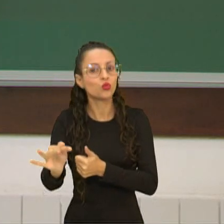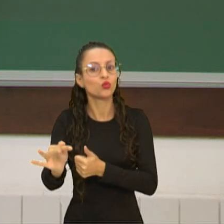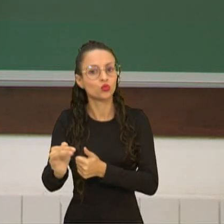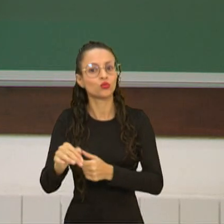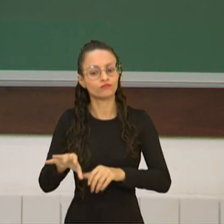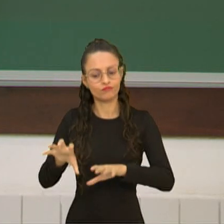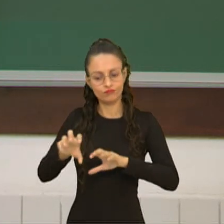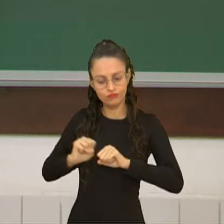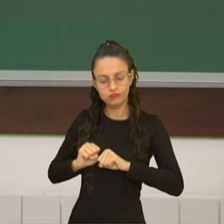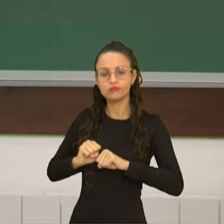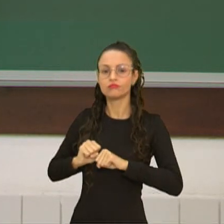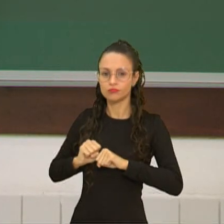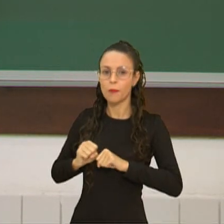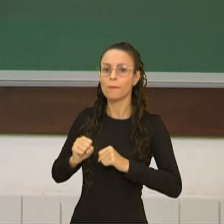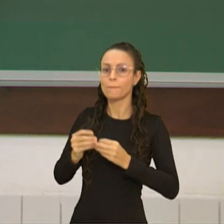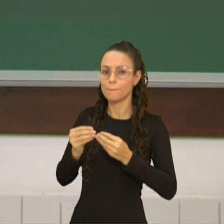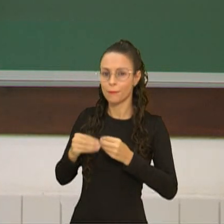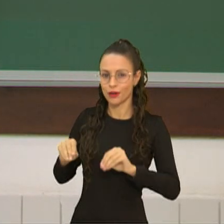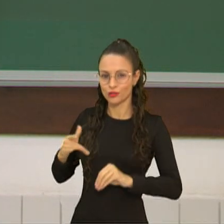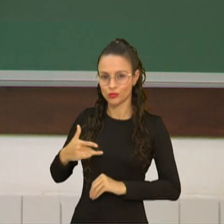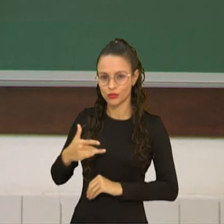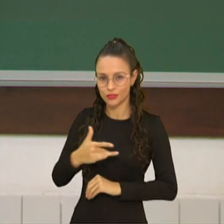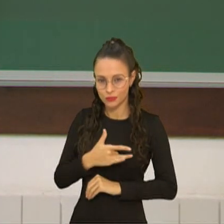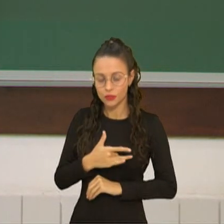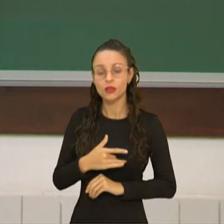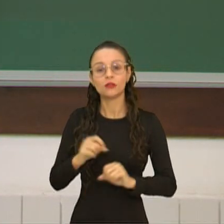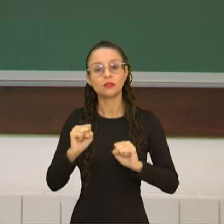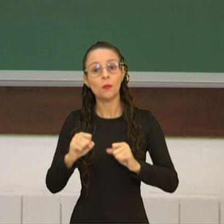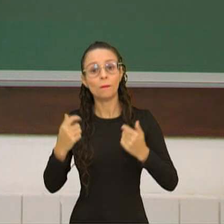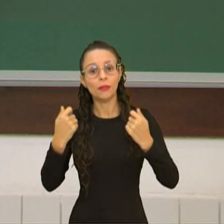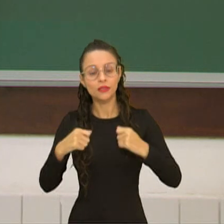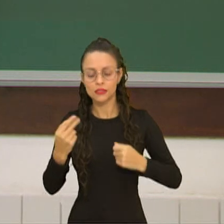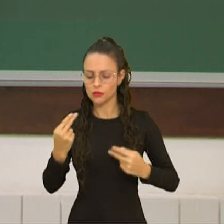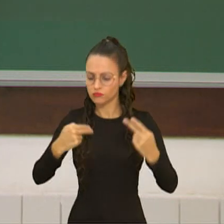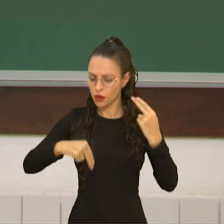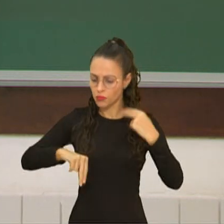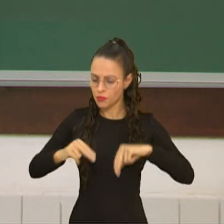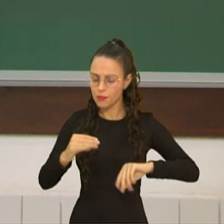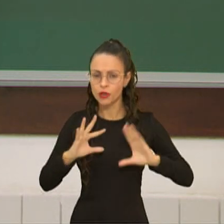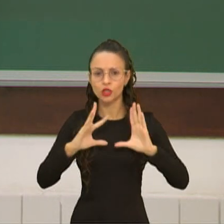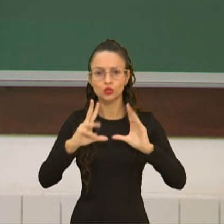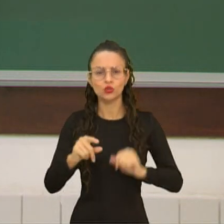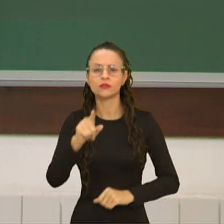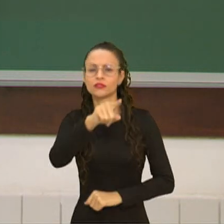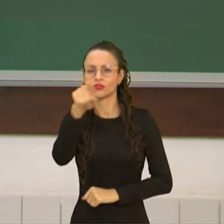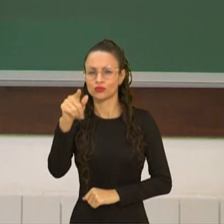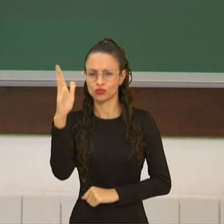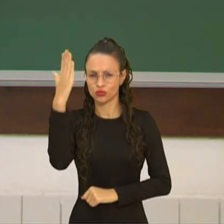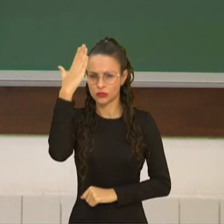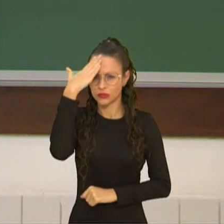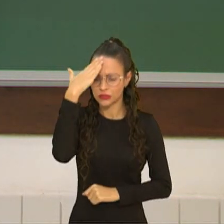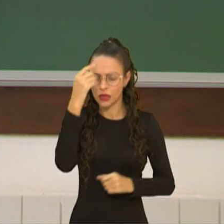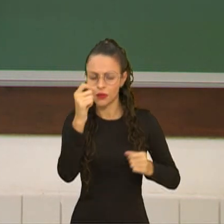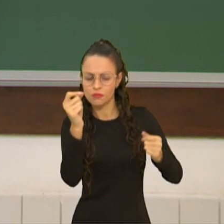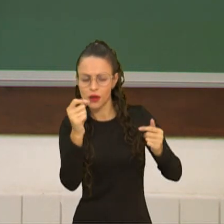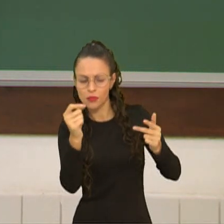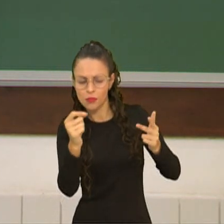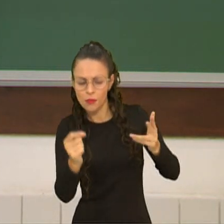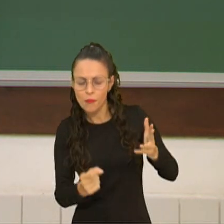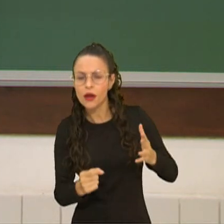gente precisa tentar manter todos os trens em dia e a gente já sabe né cada um deles já conhece a onde